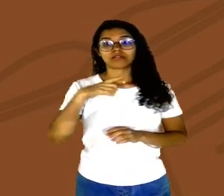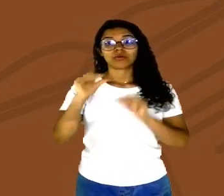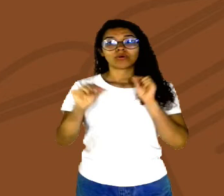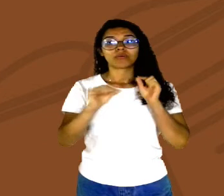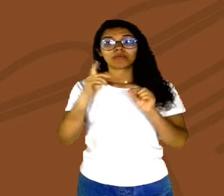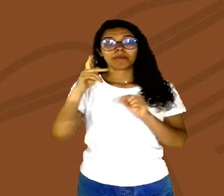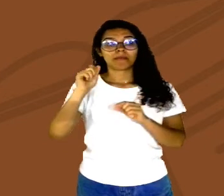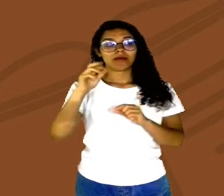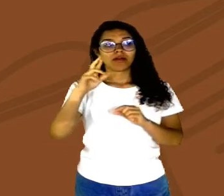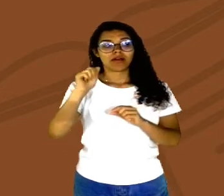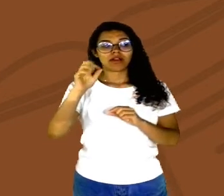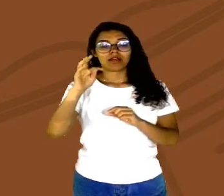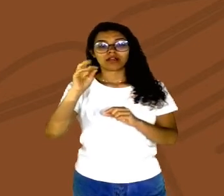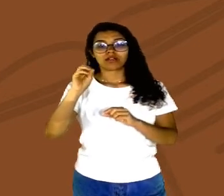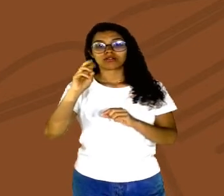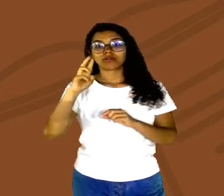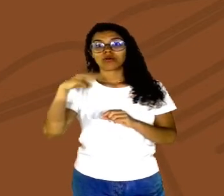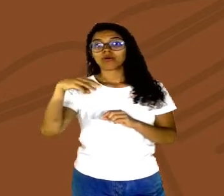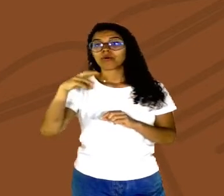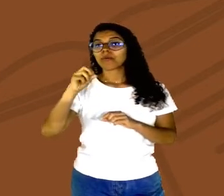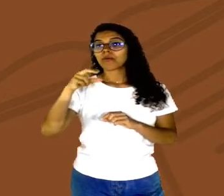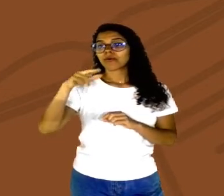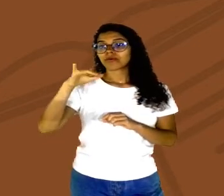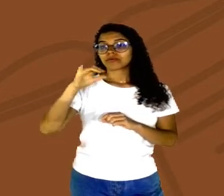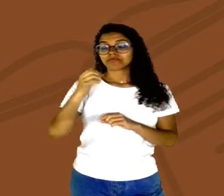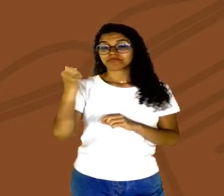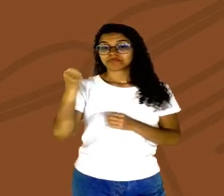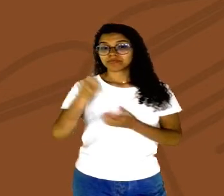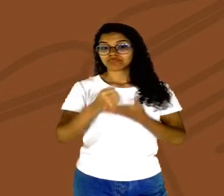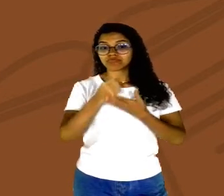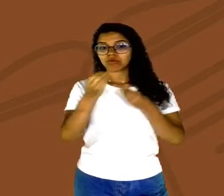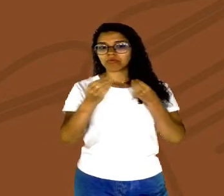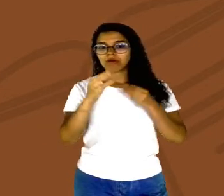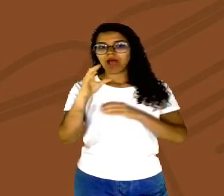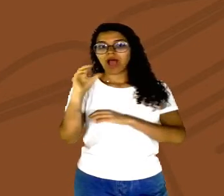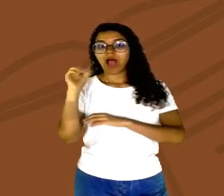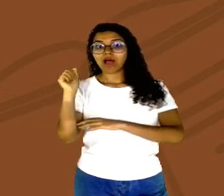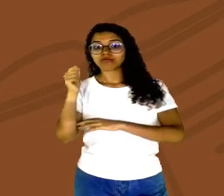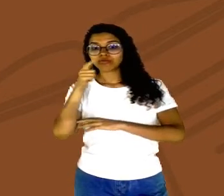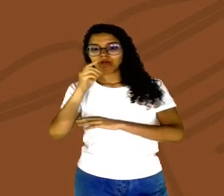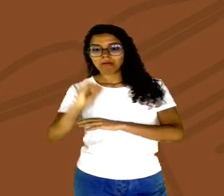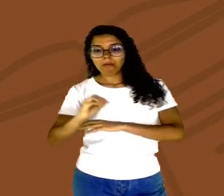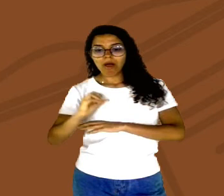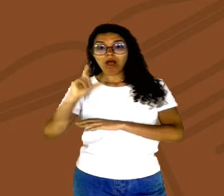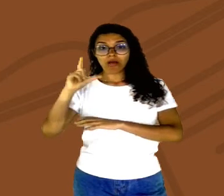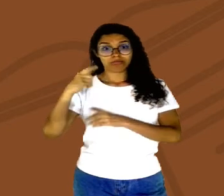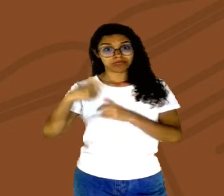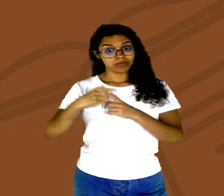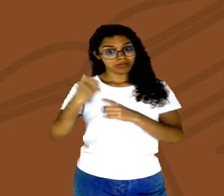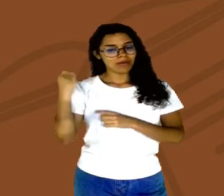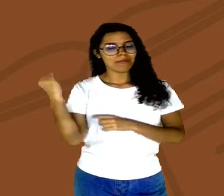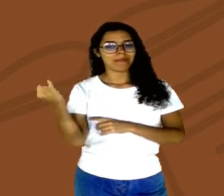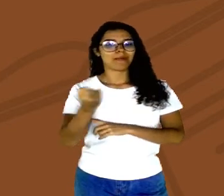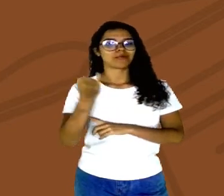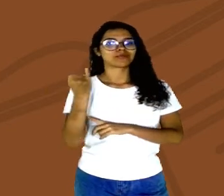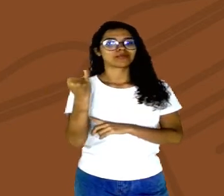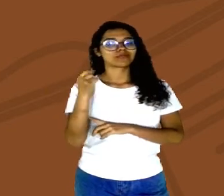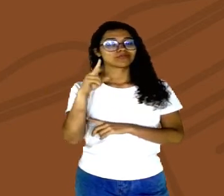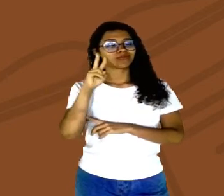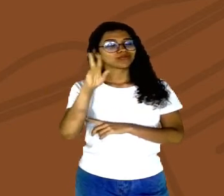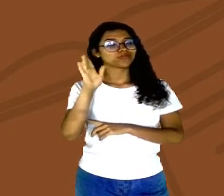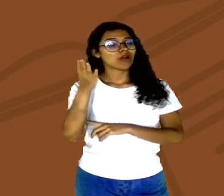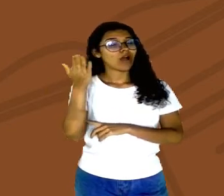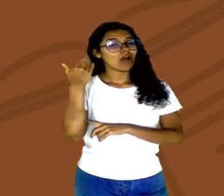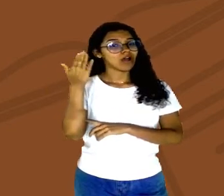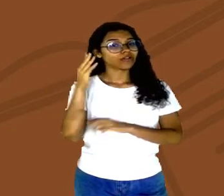paratormônio, né, que é um hormônio aí que faz com que os níveis de cálcio no sangue eles se elevem, e cálcio é importante. Nós já vimos em aulas anteriores,